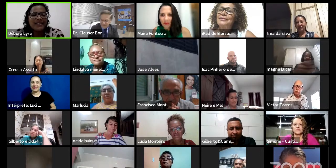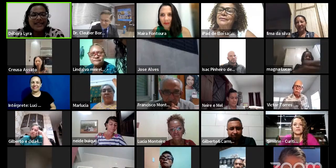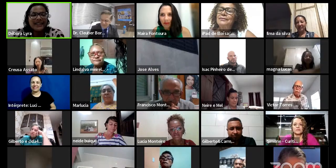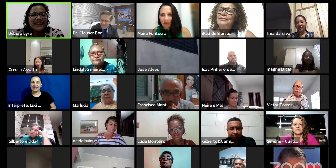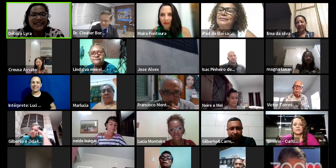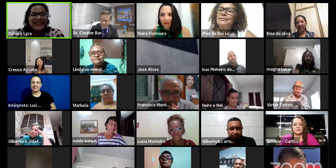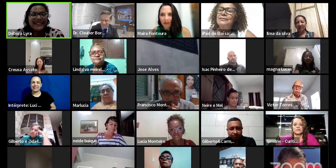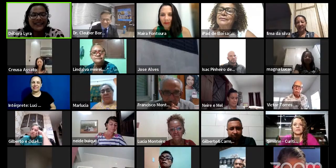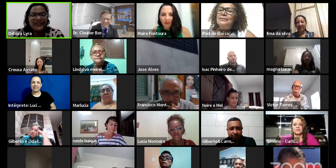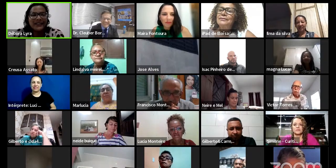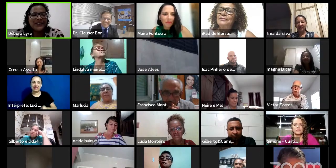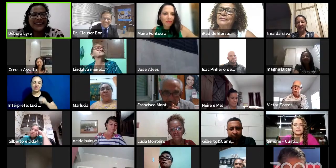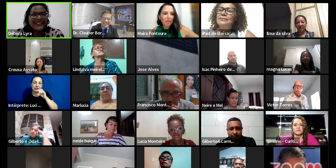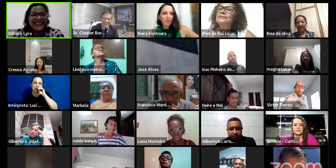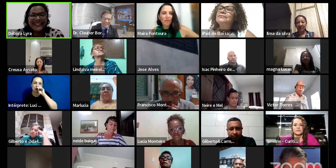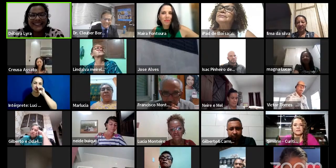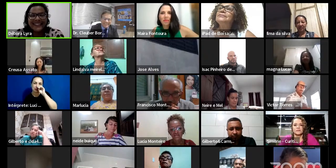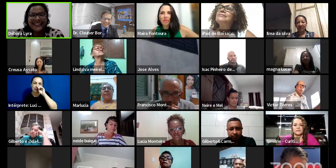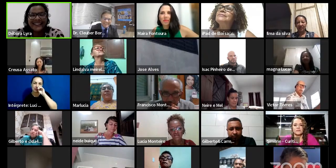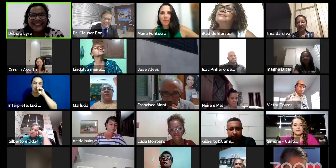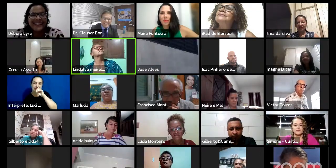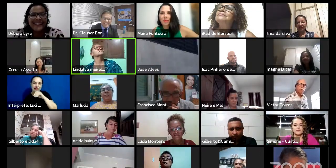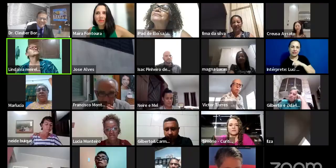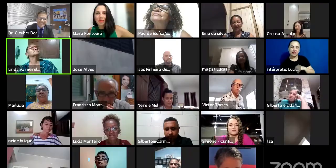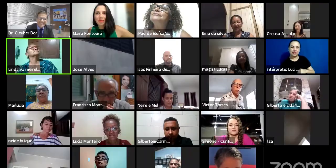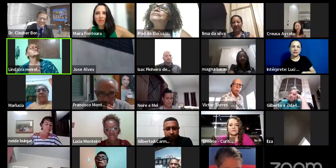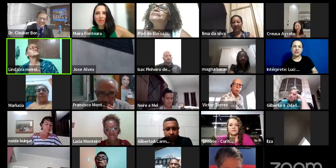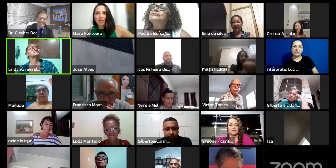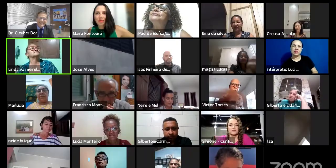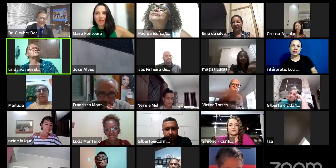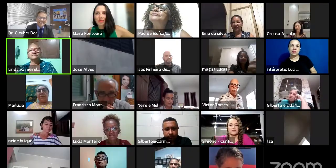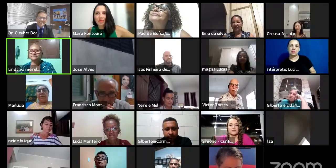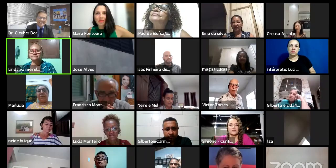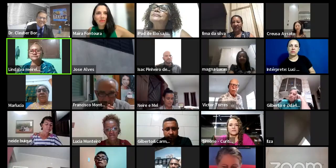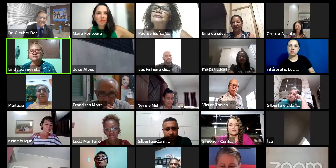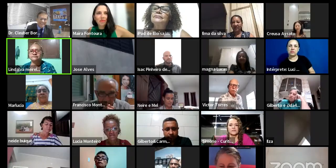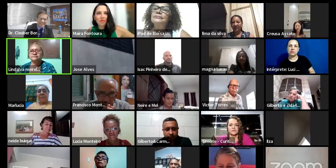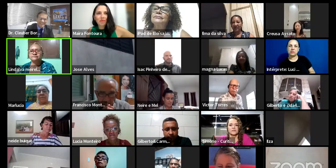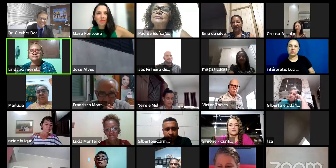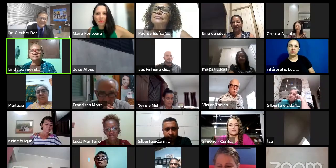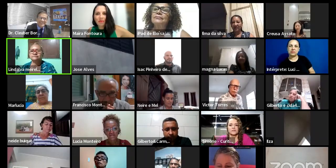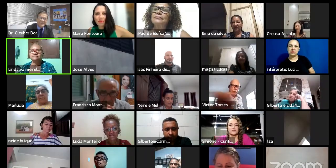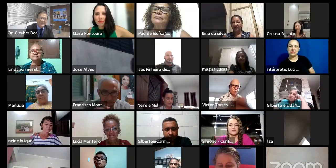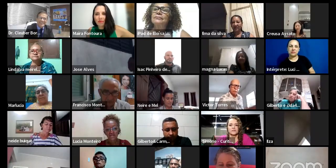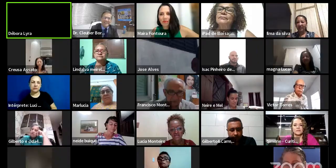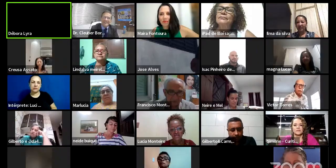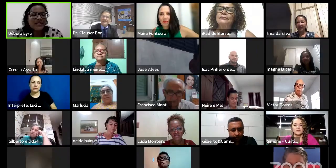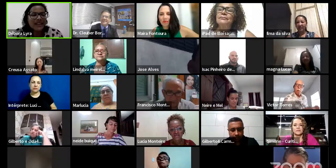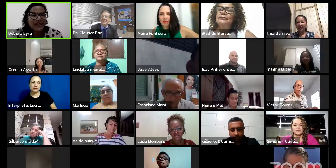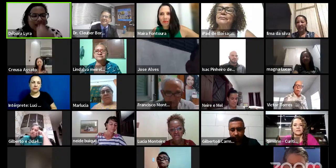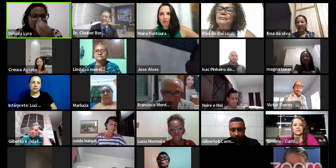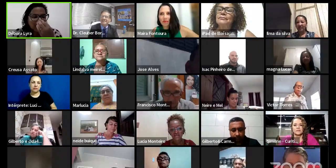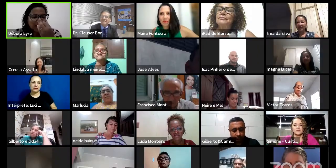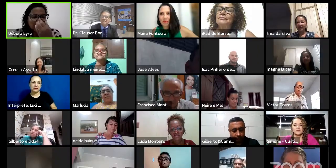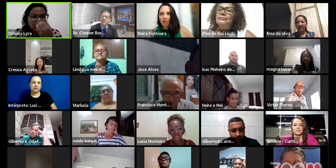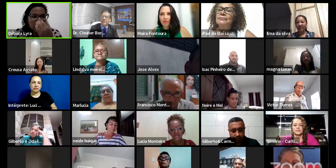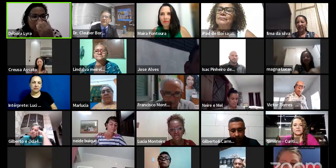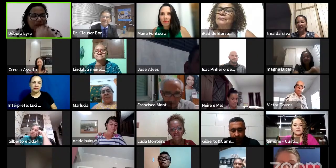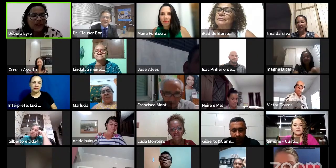Cadê Cláudia? Que eu não tô vendo. Ela pode falar. Boa noite,